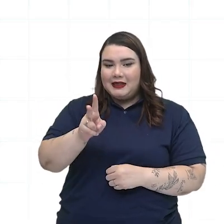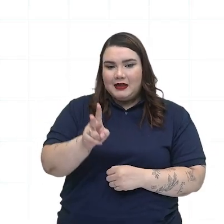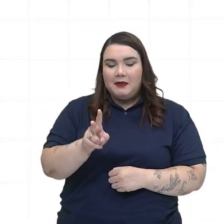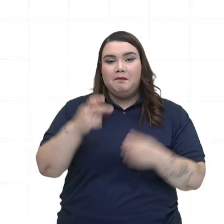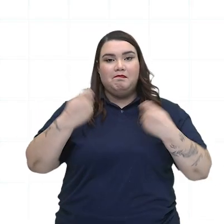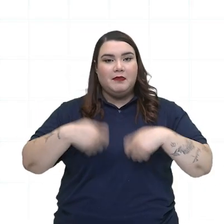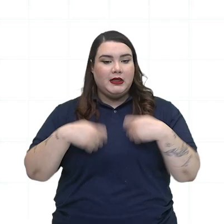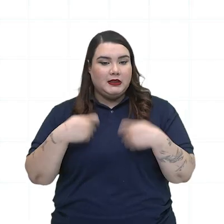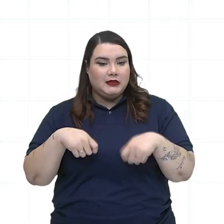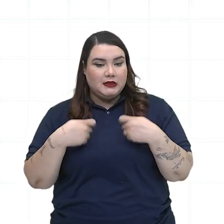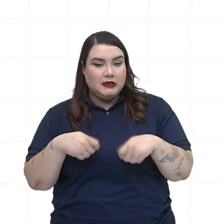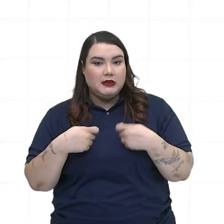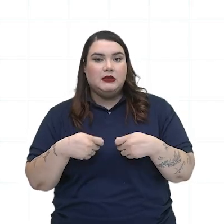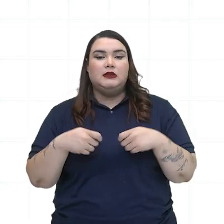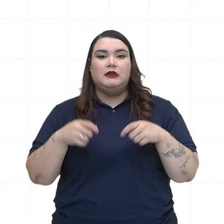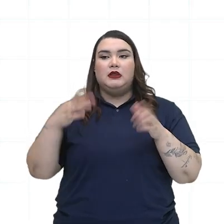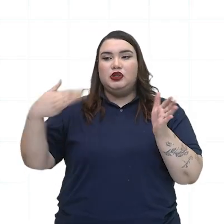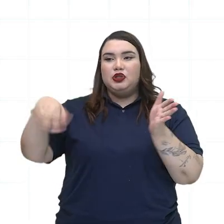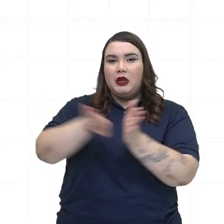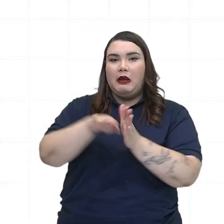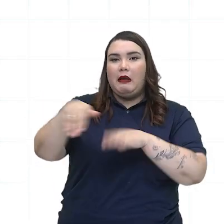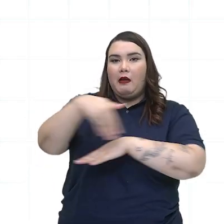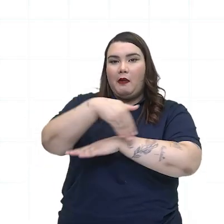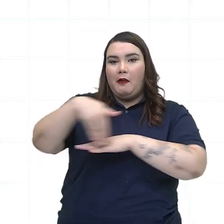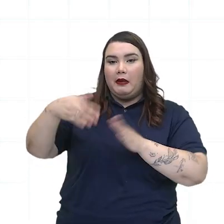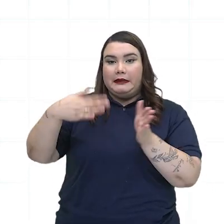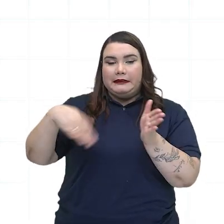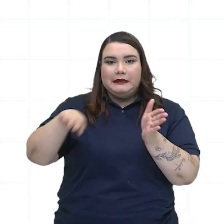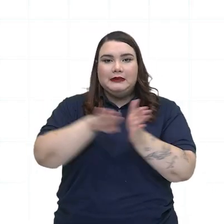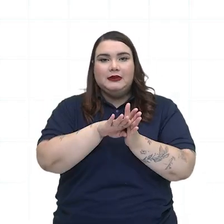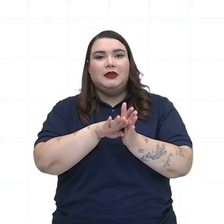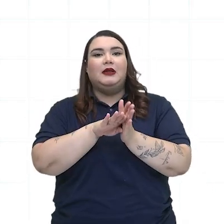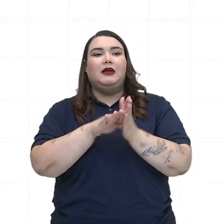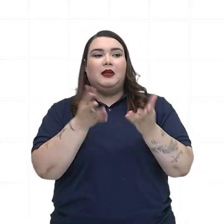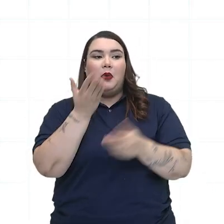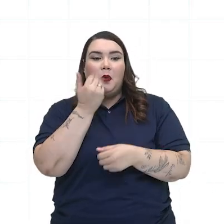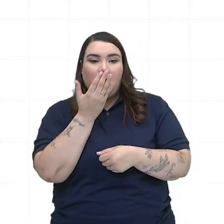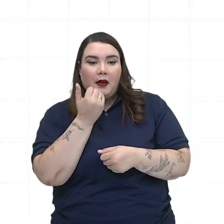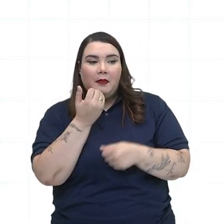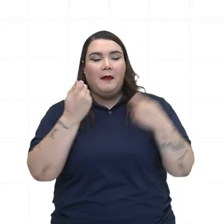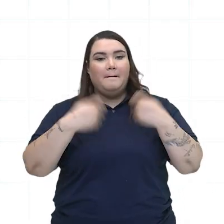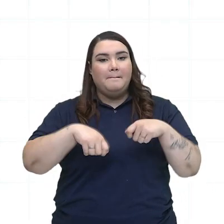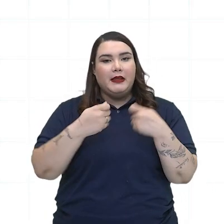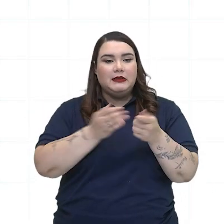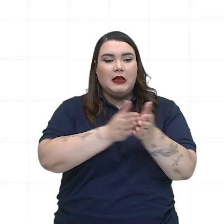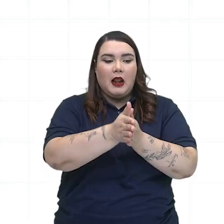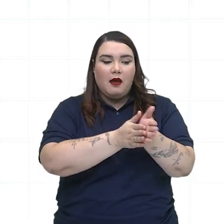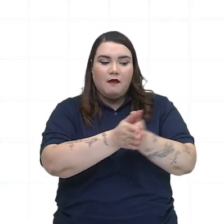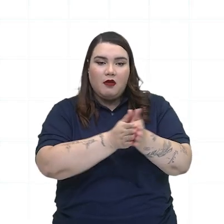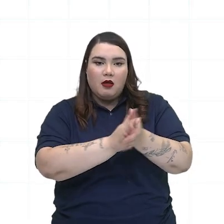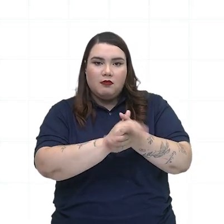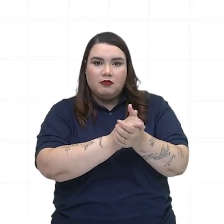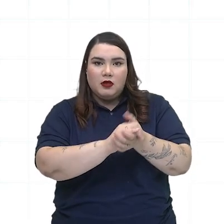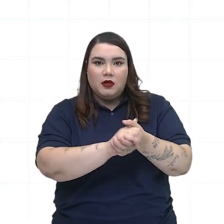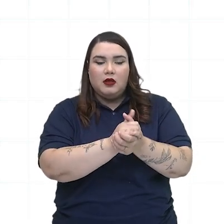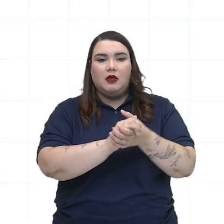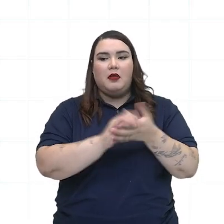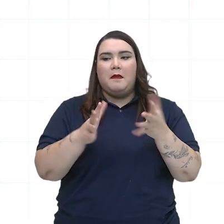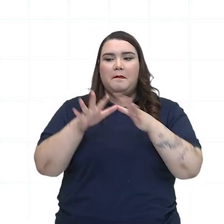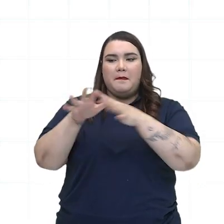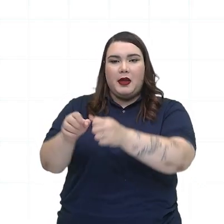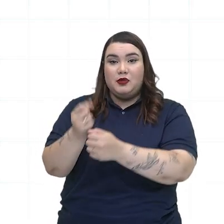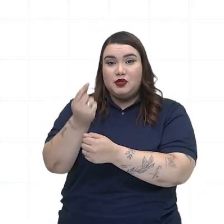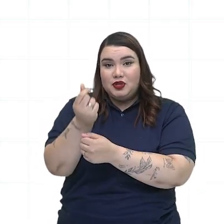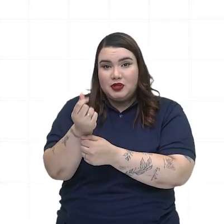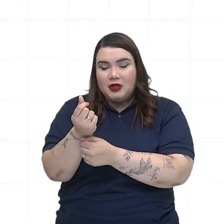chegou da rua, na hora de comer, na hora que vai comer, né? Ficou segurando ali, pegou em dinheiro, sempre lava a